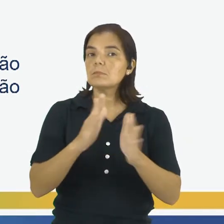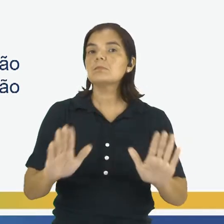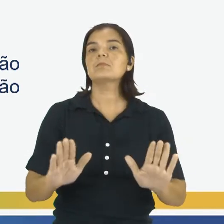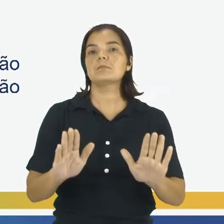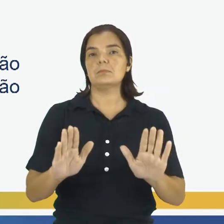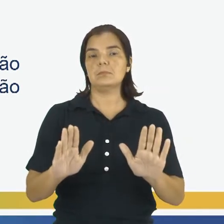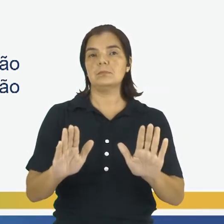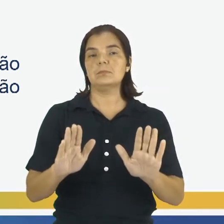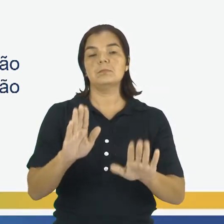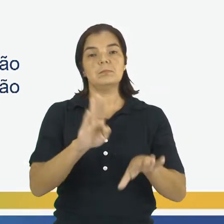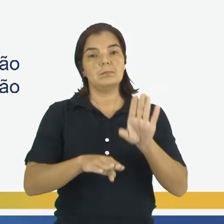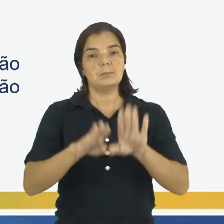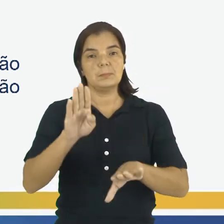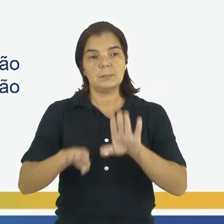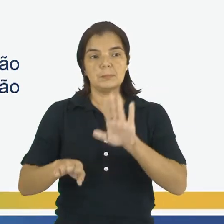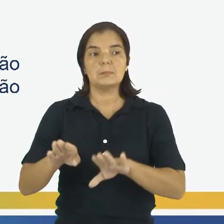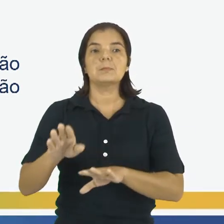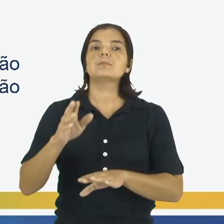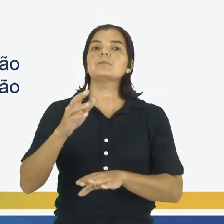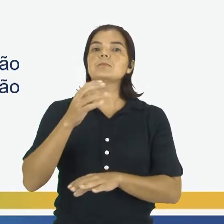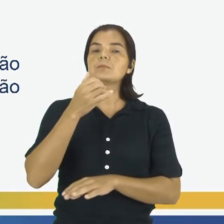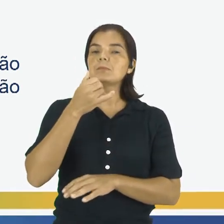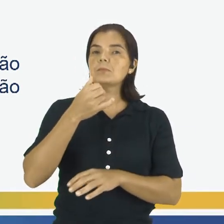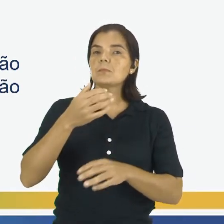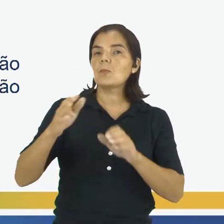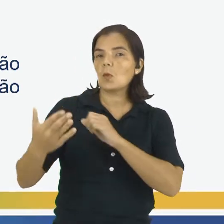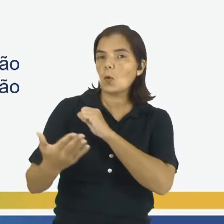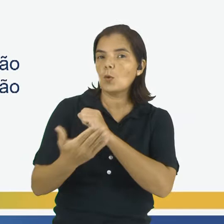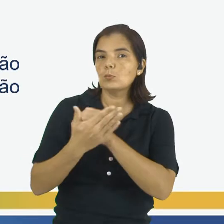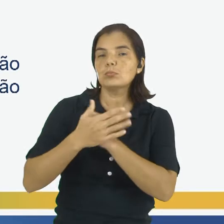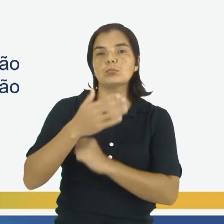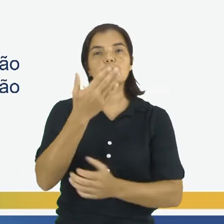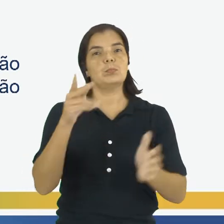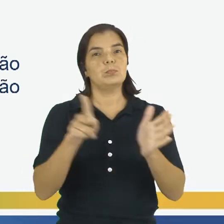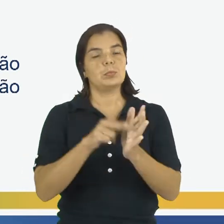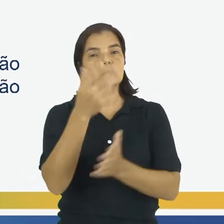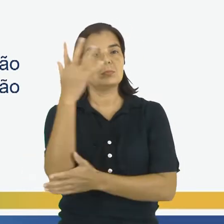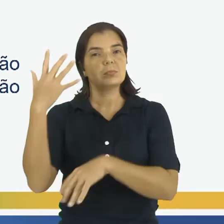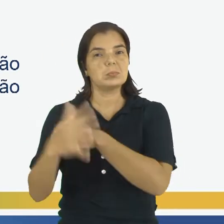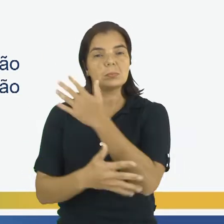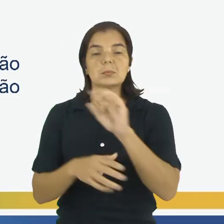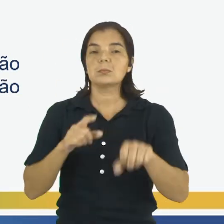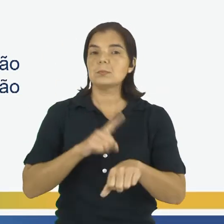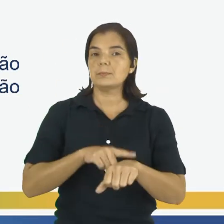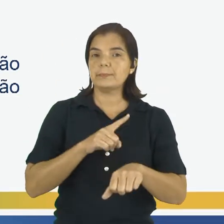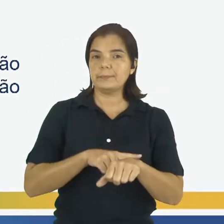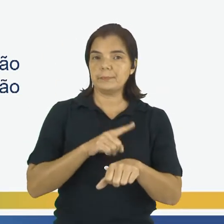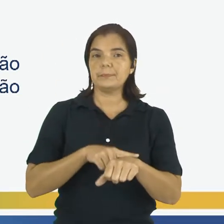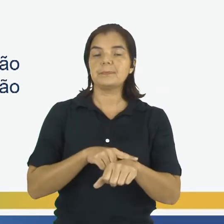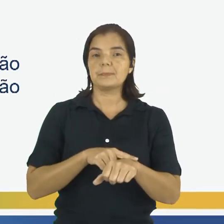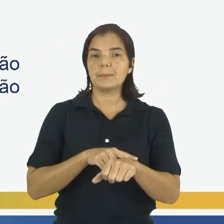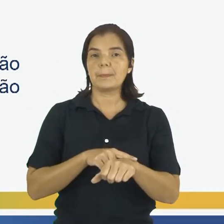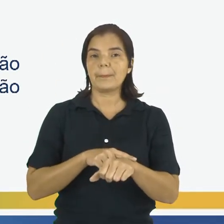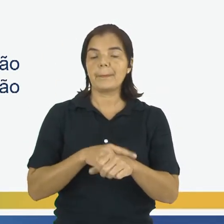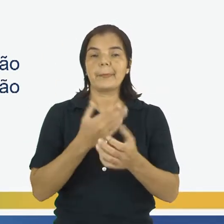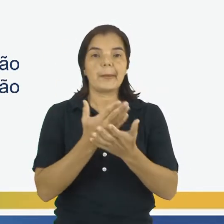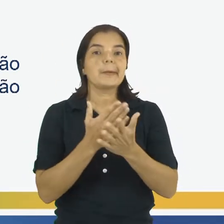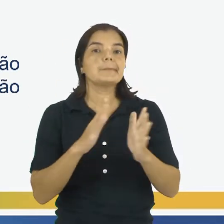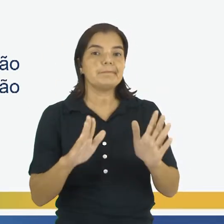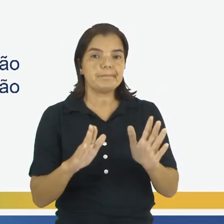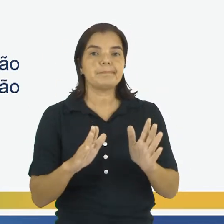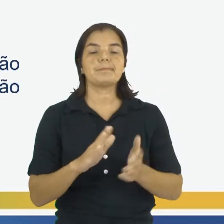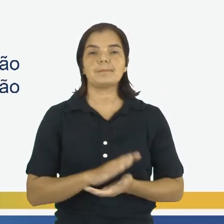acabar. Apesar de ser recursos naturais vindo da natureza, eles podem, em determinado momento, ficar